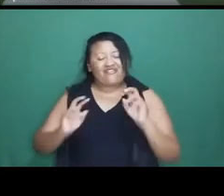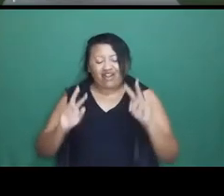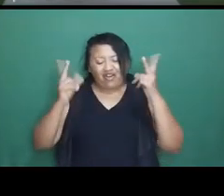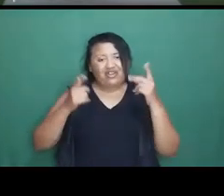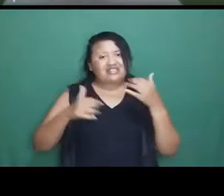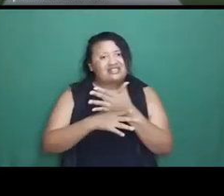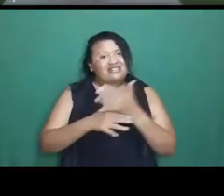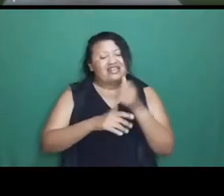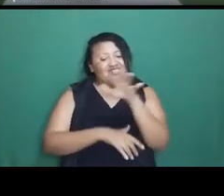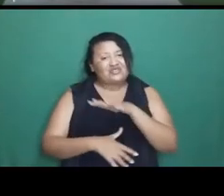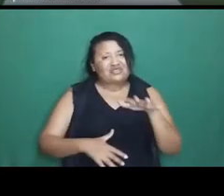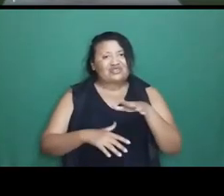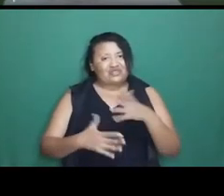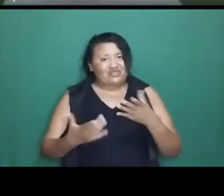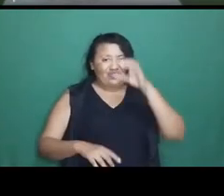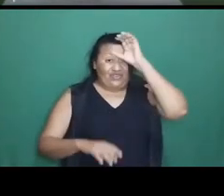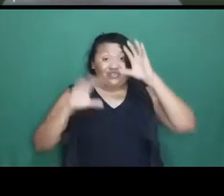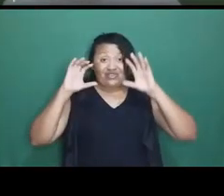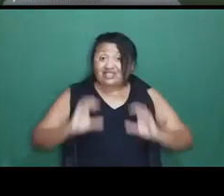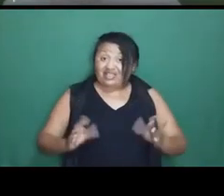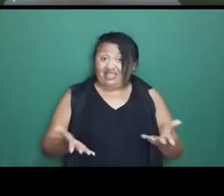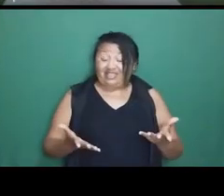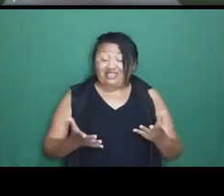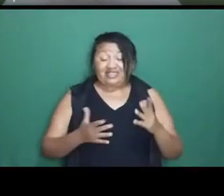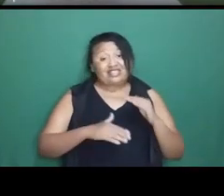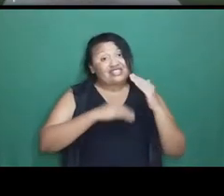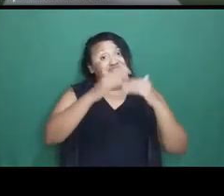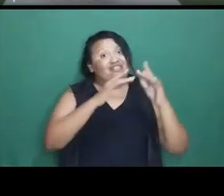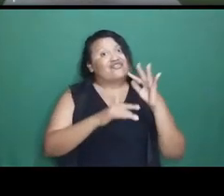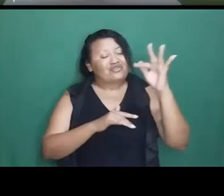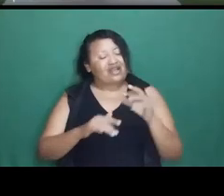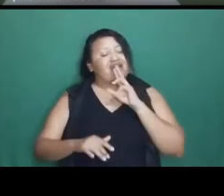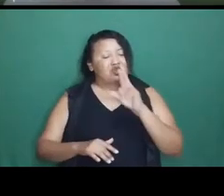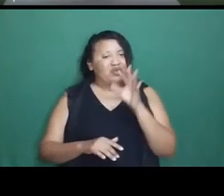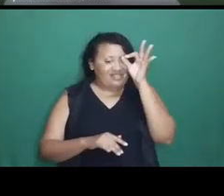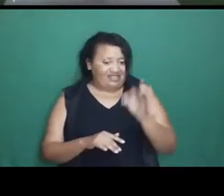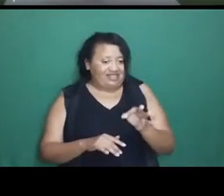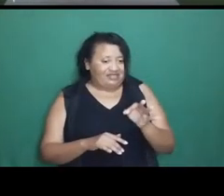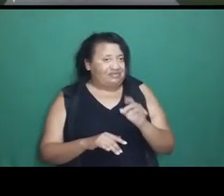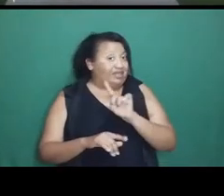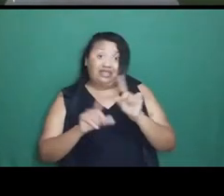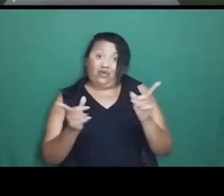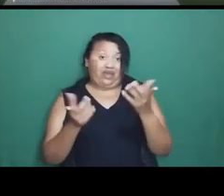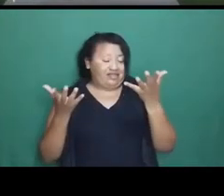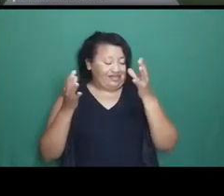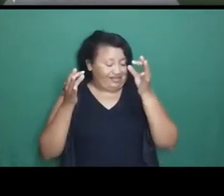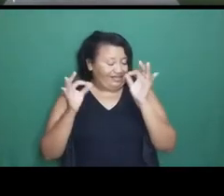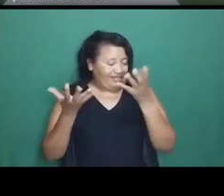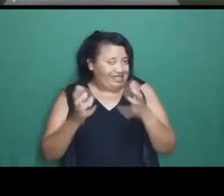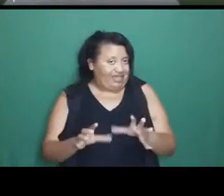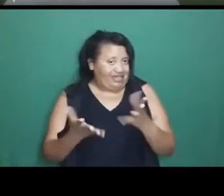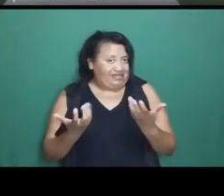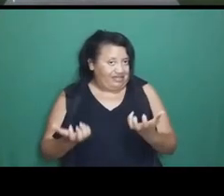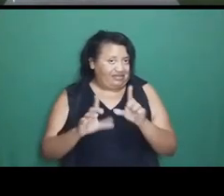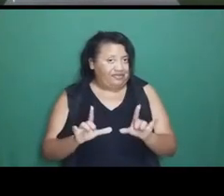sociedade grega não é as gerações futuras estão resposta correta não é essa que a gente quer a